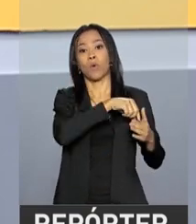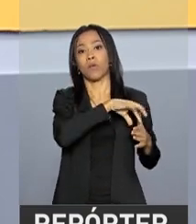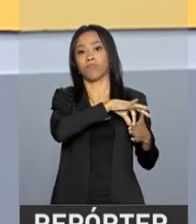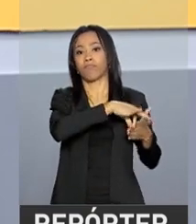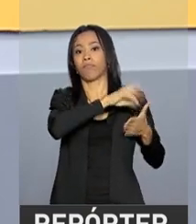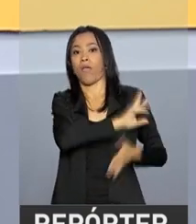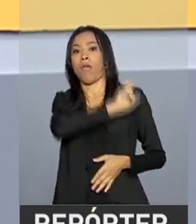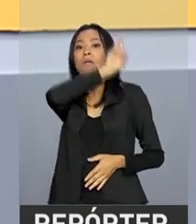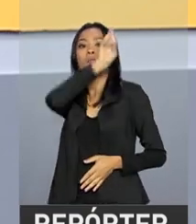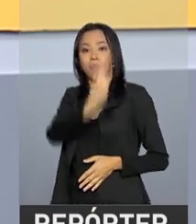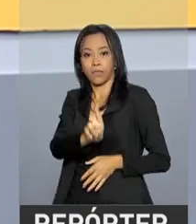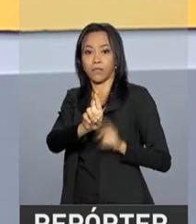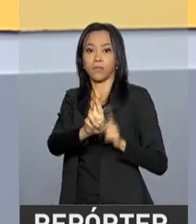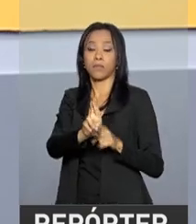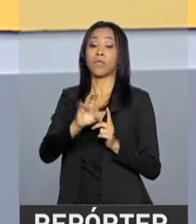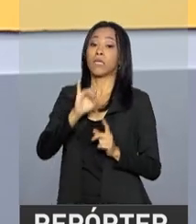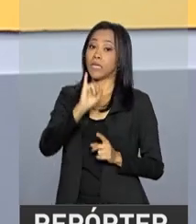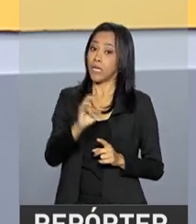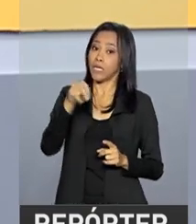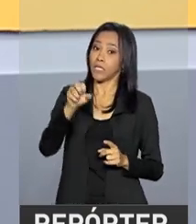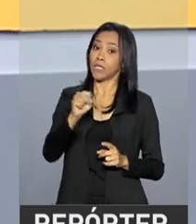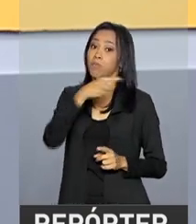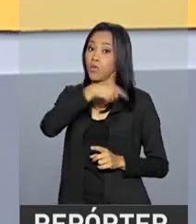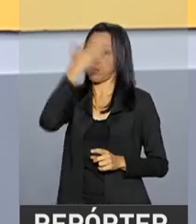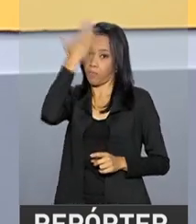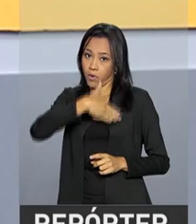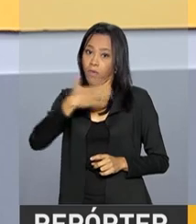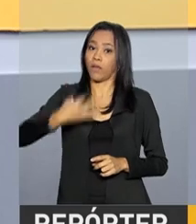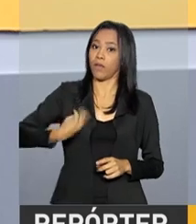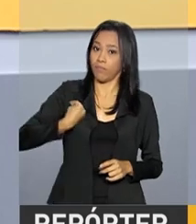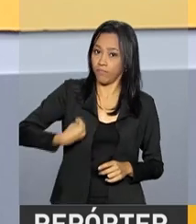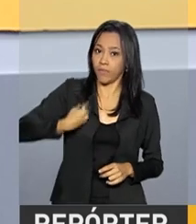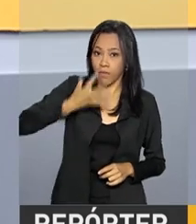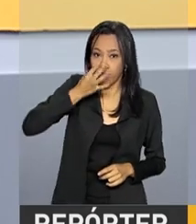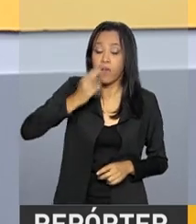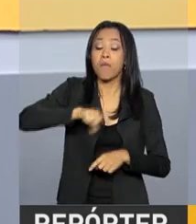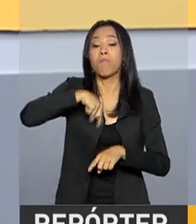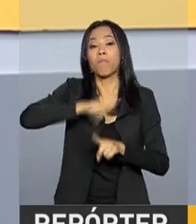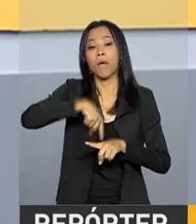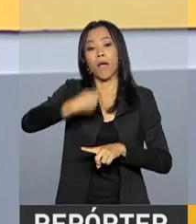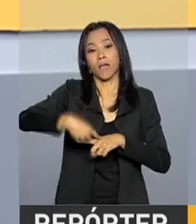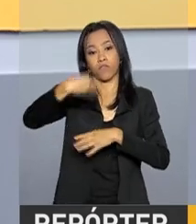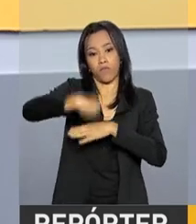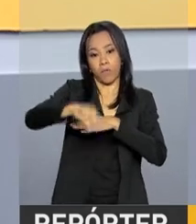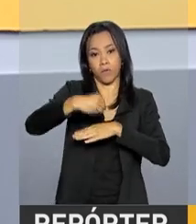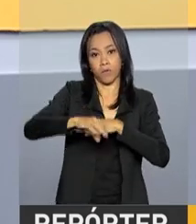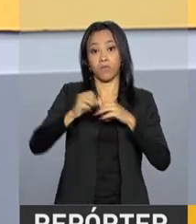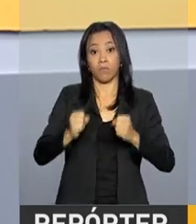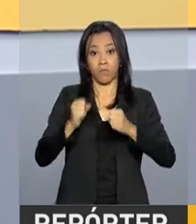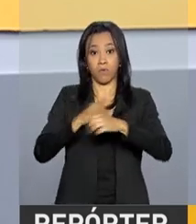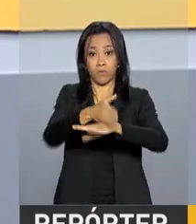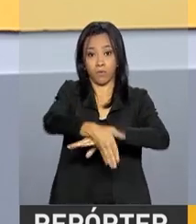se cadastrar no inss pode fazer a comprovação de vida mais informações no site